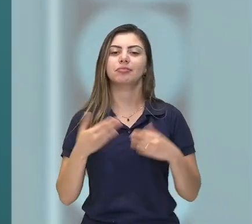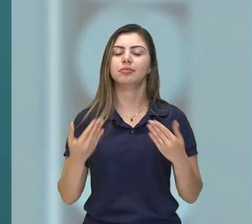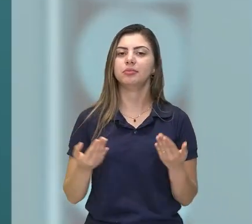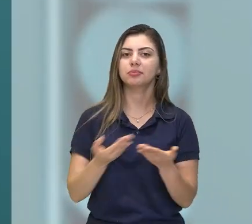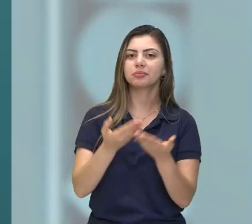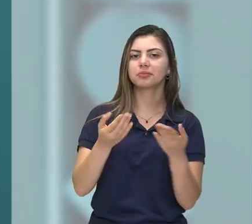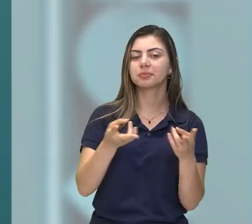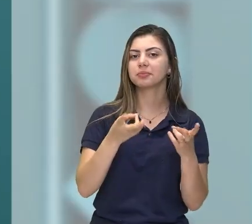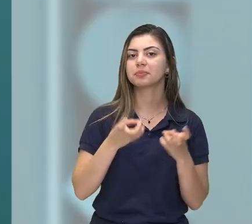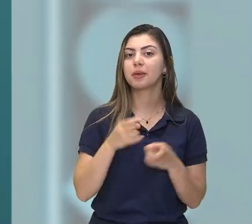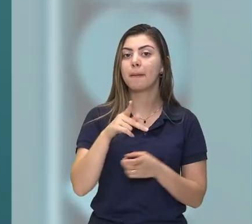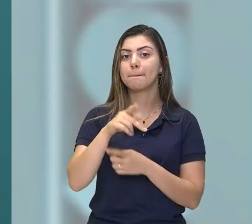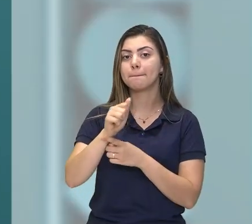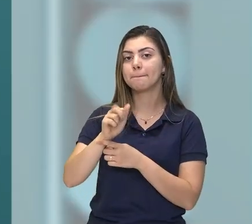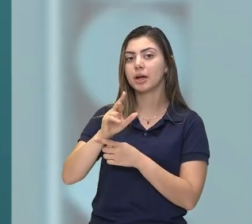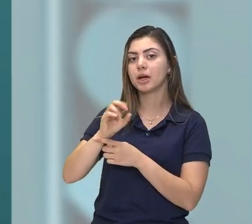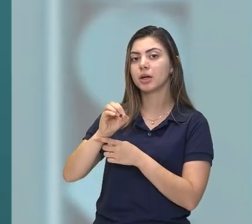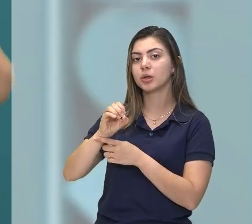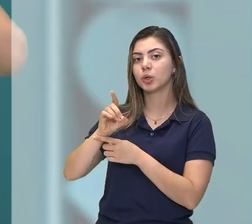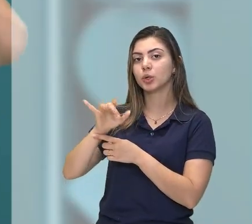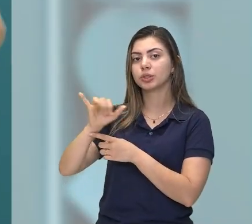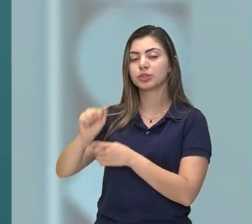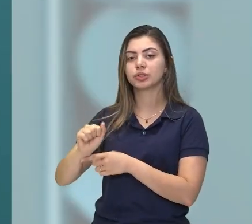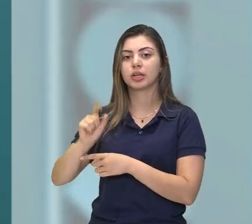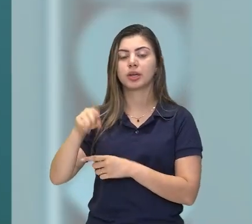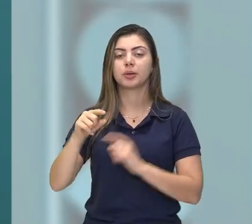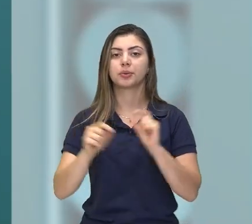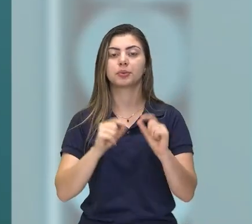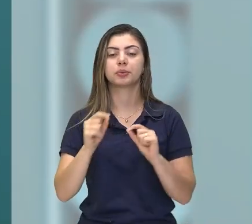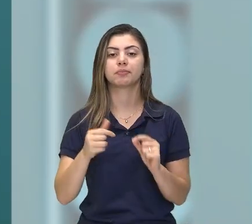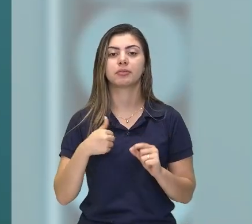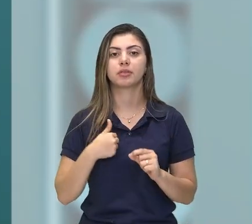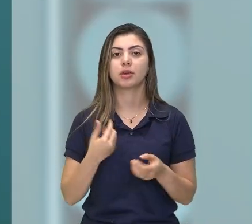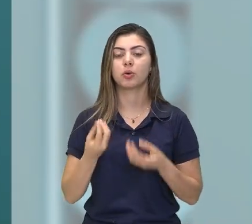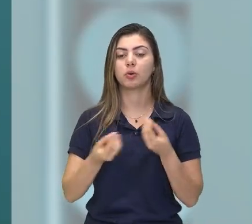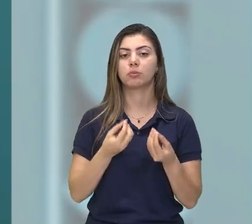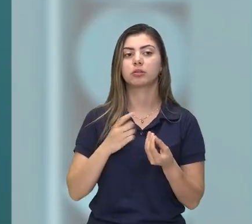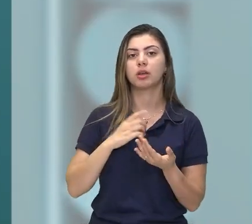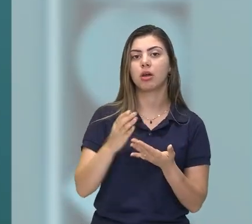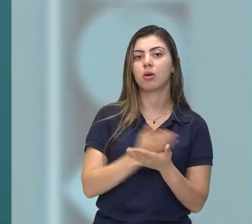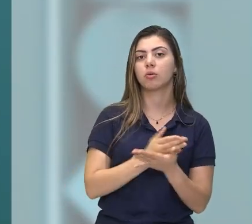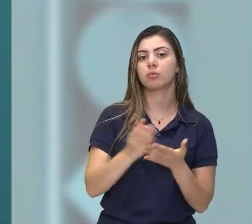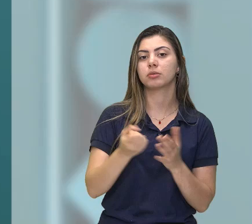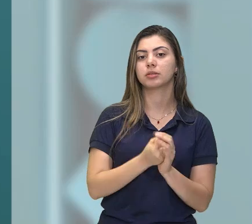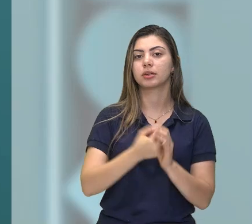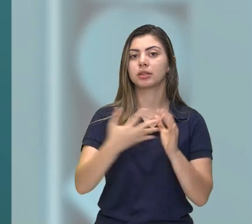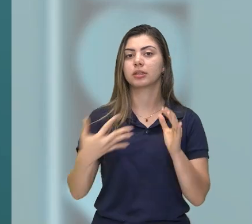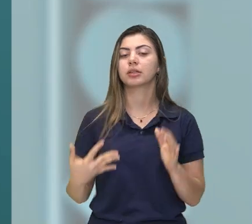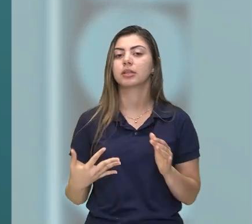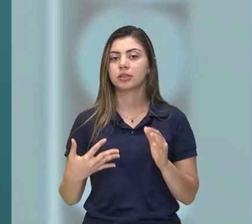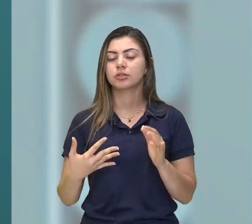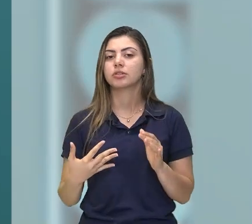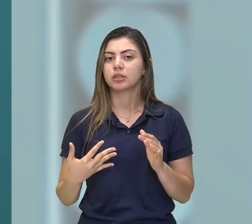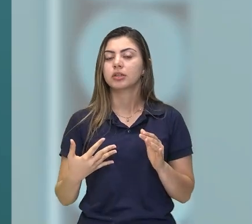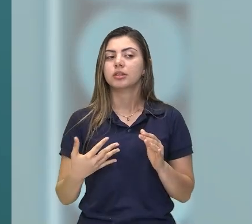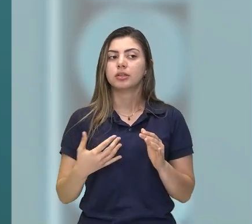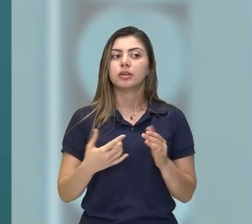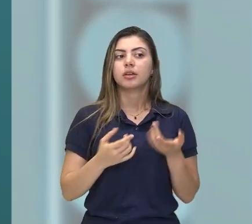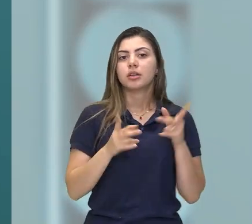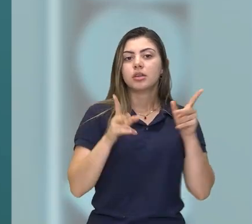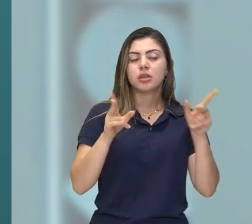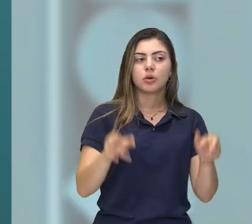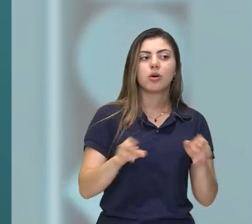a paródia é justamente a ideia de que eu vou retomar alguns elementos, inclusive eu retomei aí o